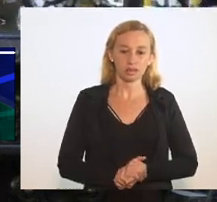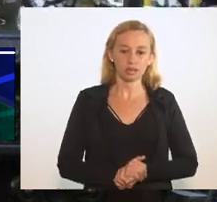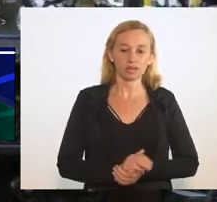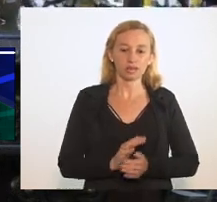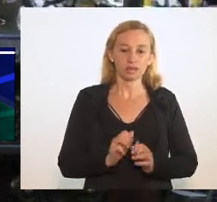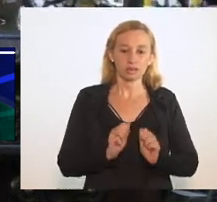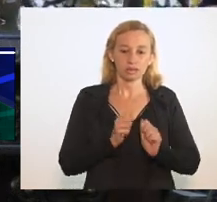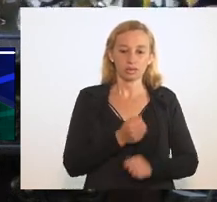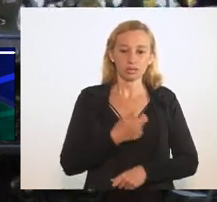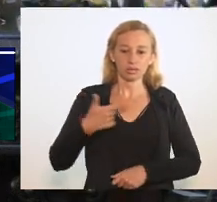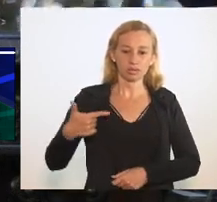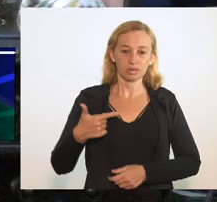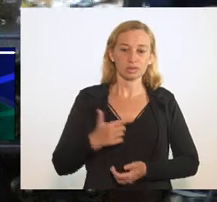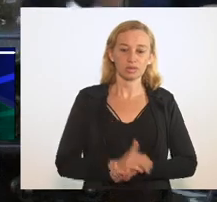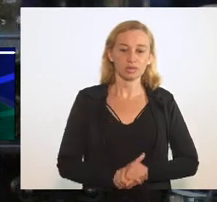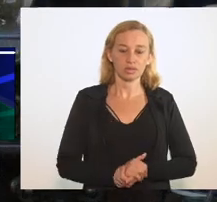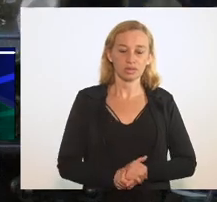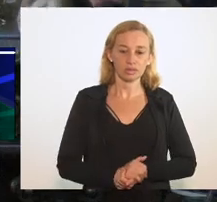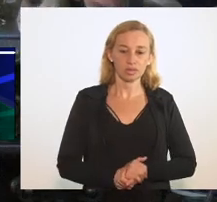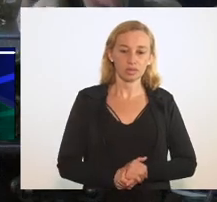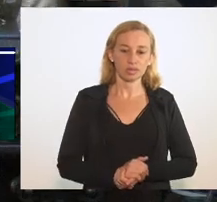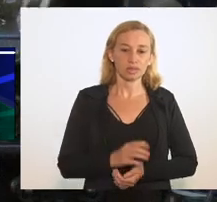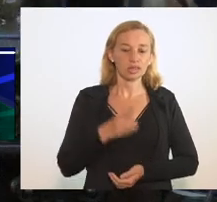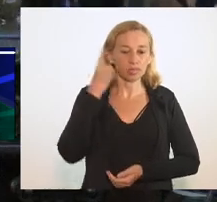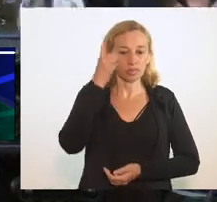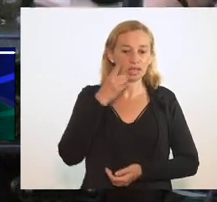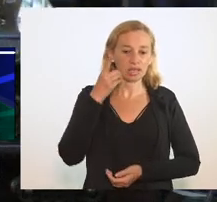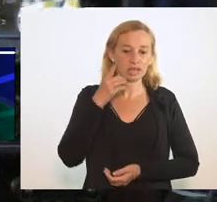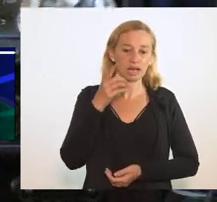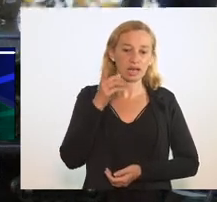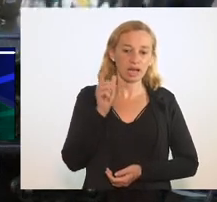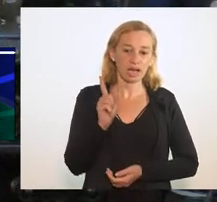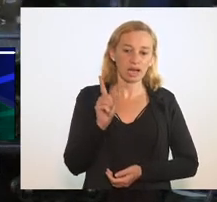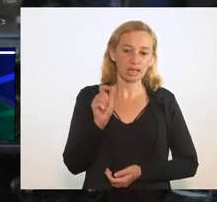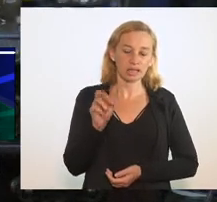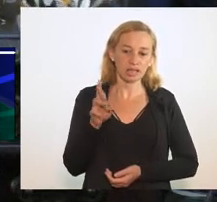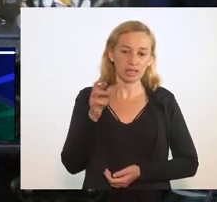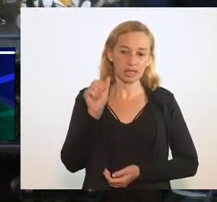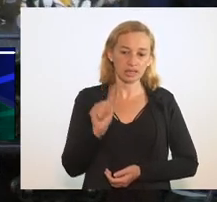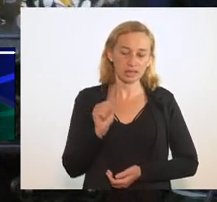bem-vindos. Deputada Adriana.